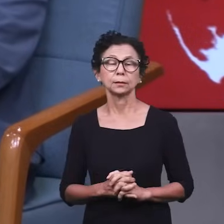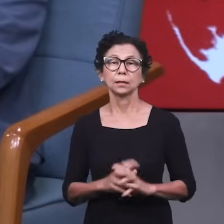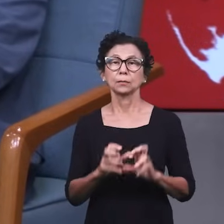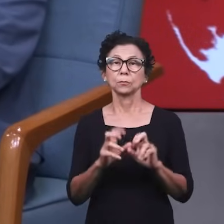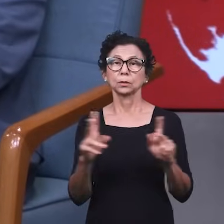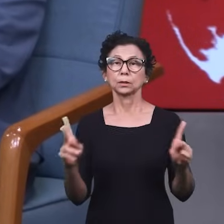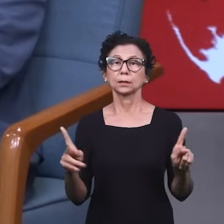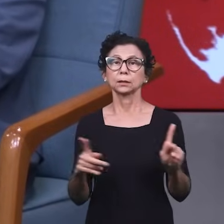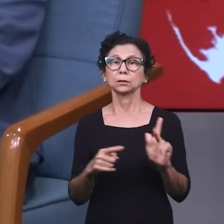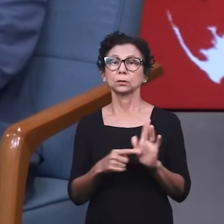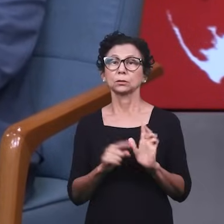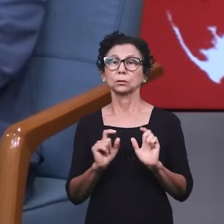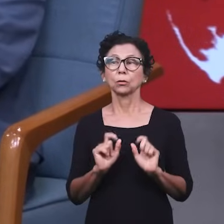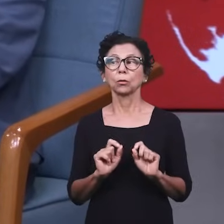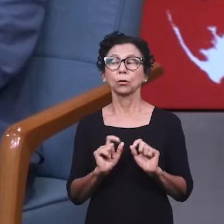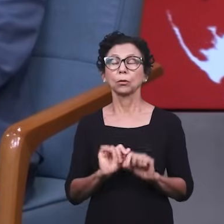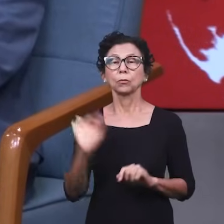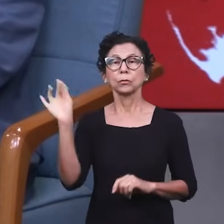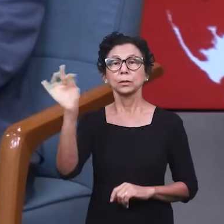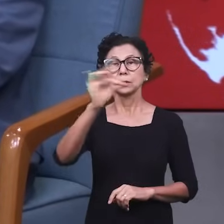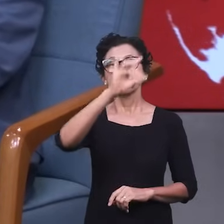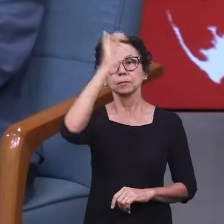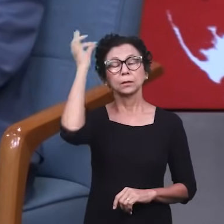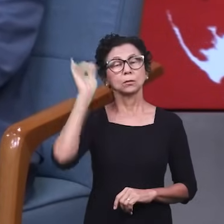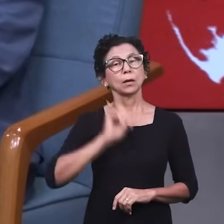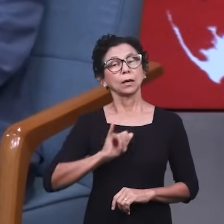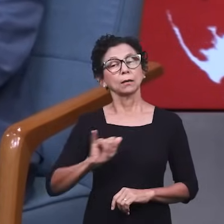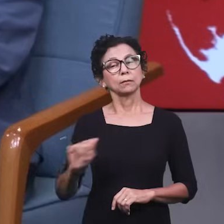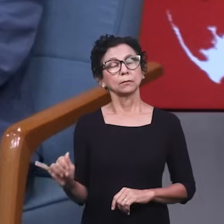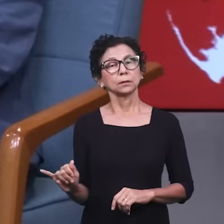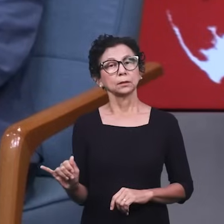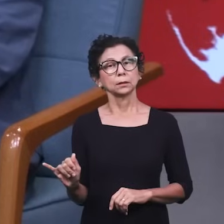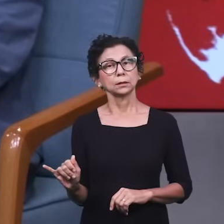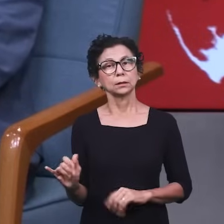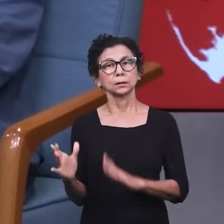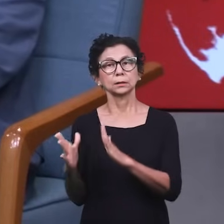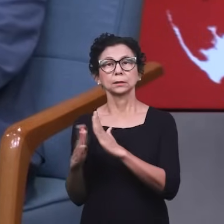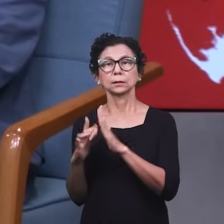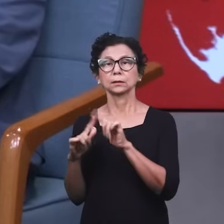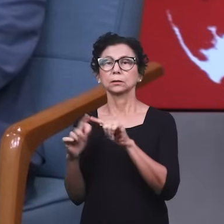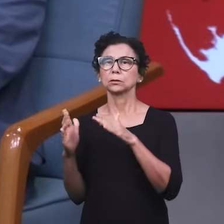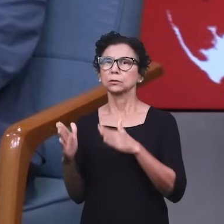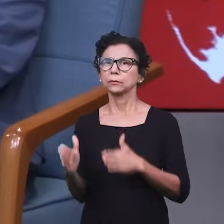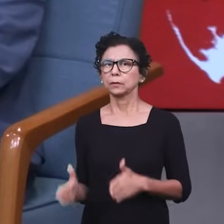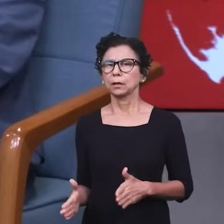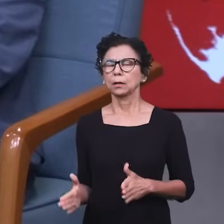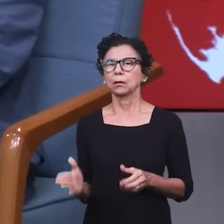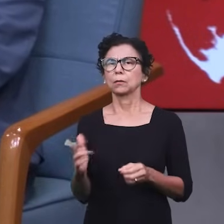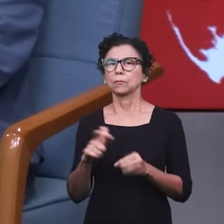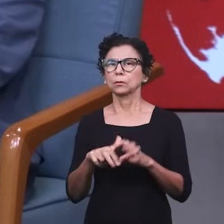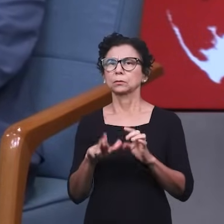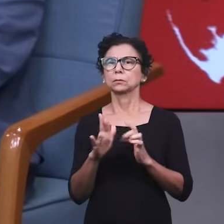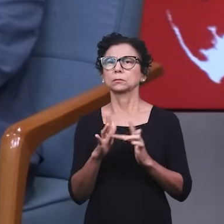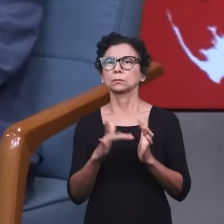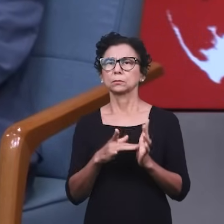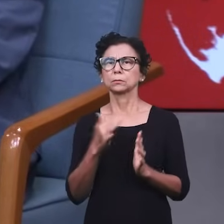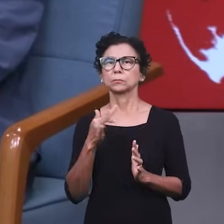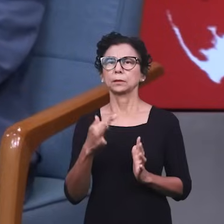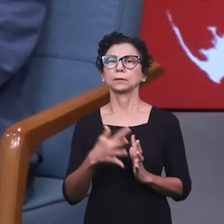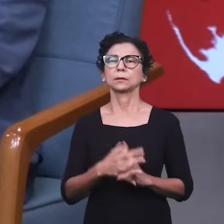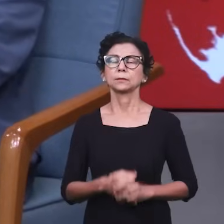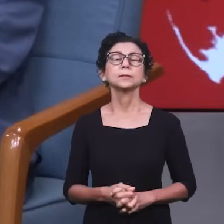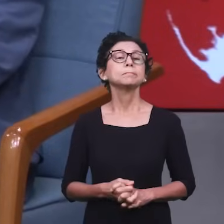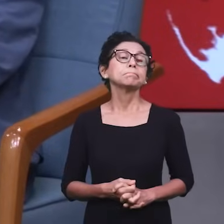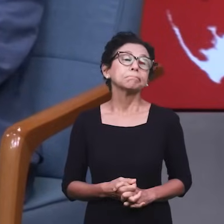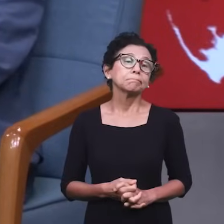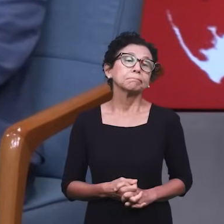a próprio livro de Apocalipse diz: quem tem ouvidos, ouça o que o Espírito diz às igrejas, falou em todo esse período. E a